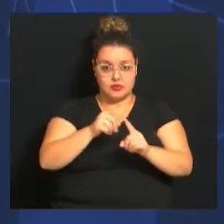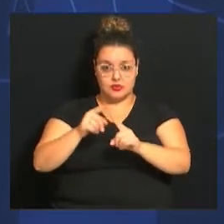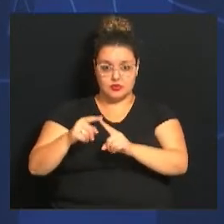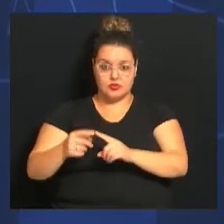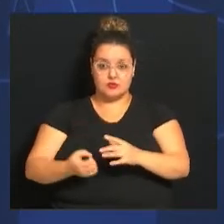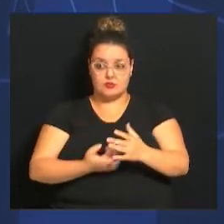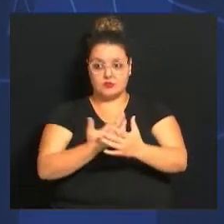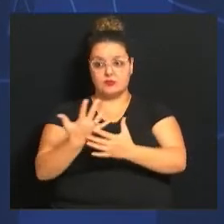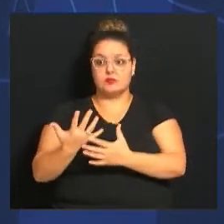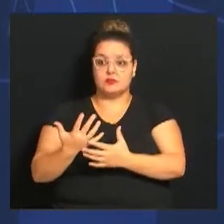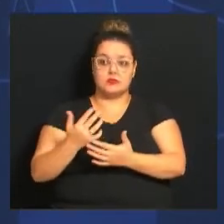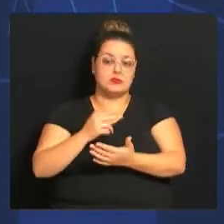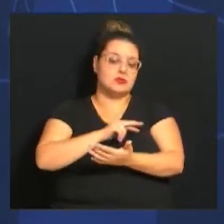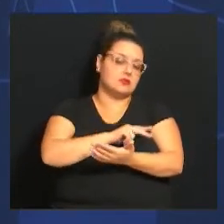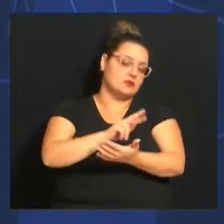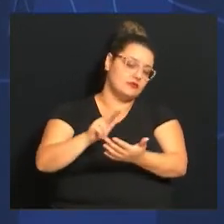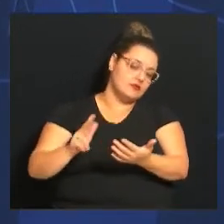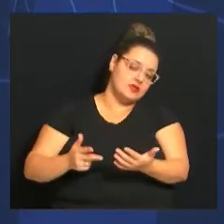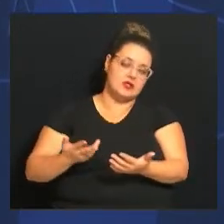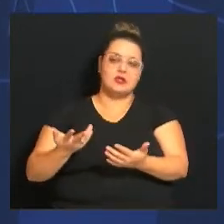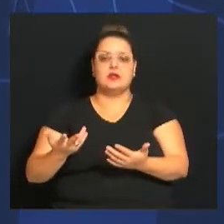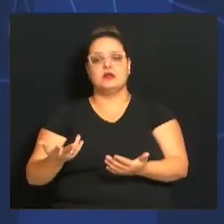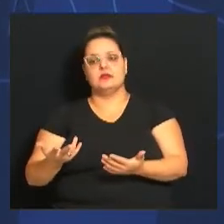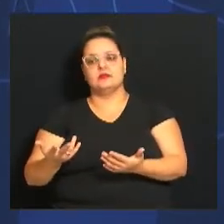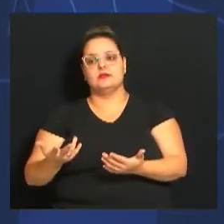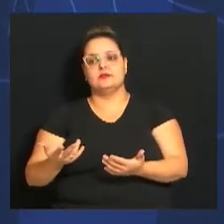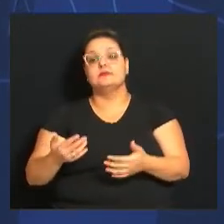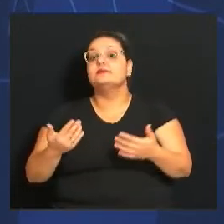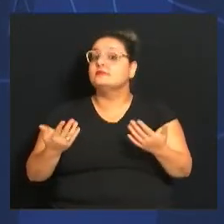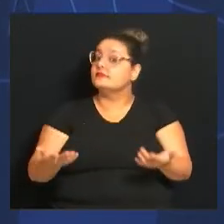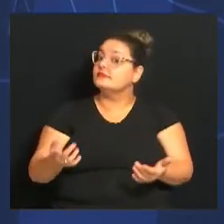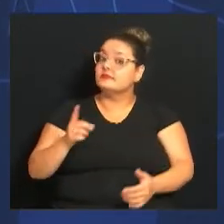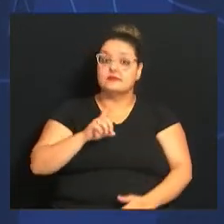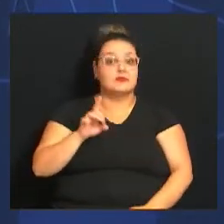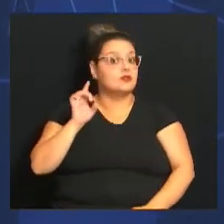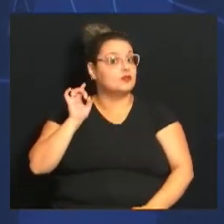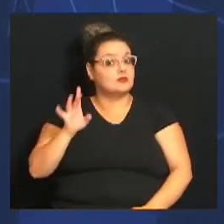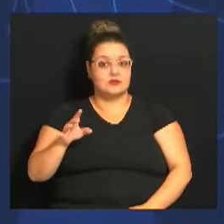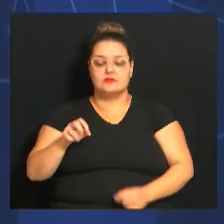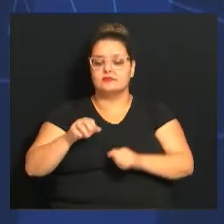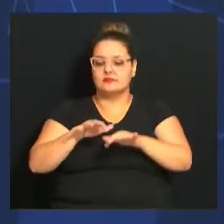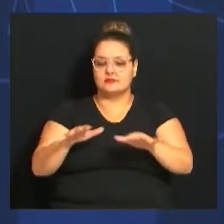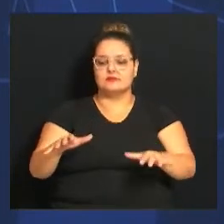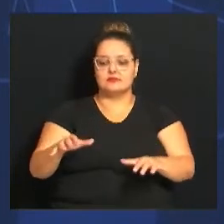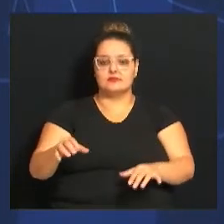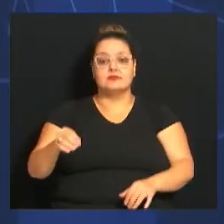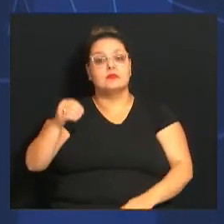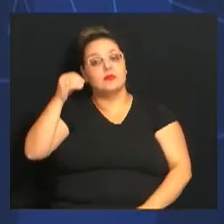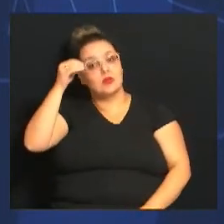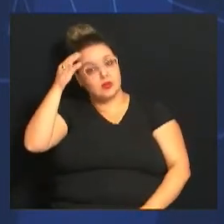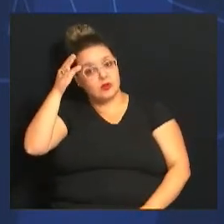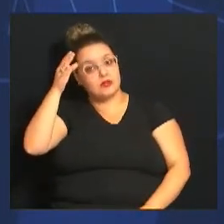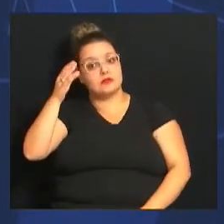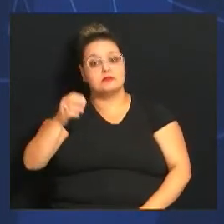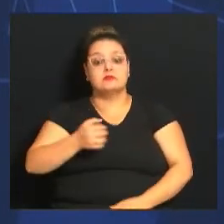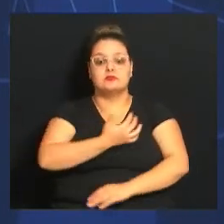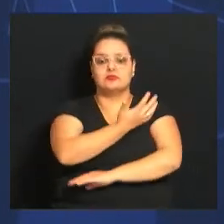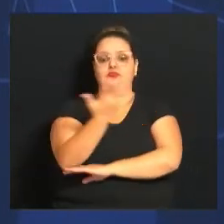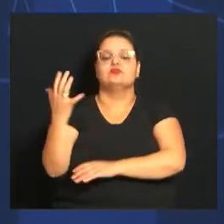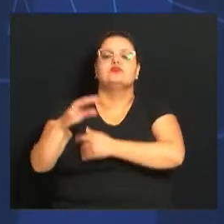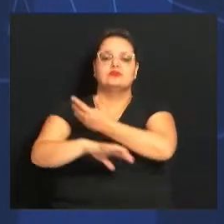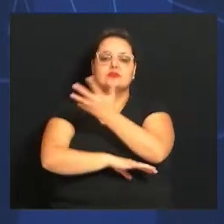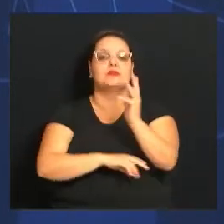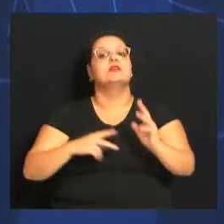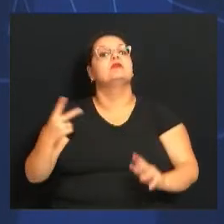das mais variadas origens, e assim, não só expandir os conhecimentos em botânico, mas também